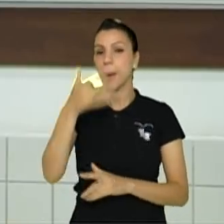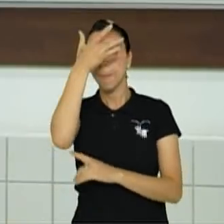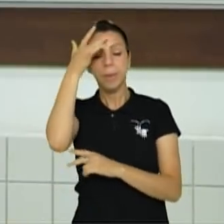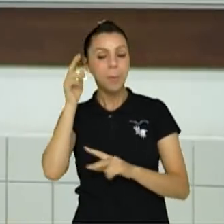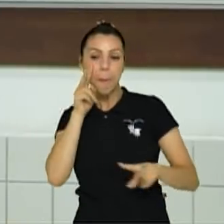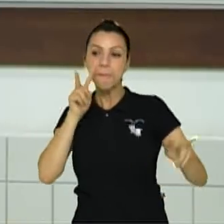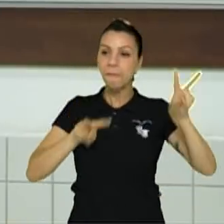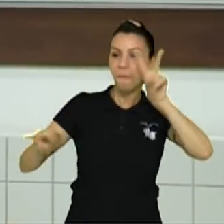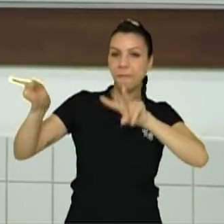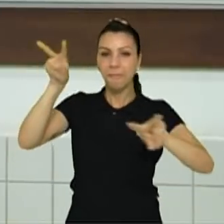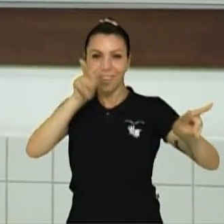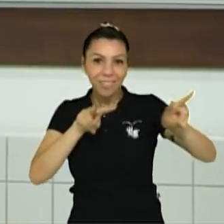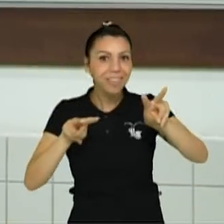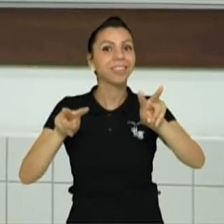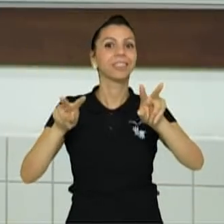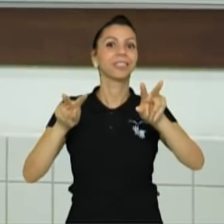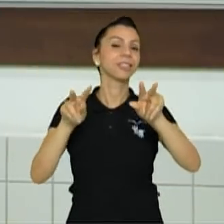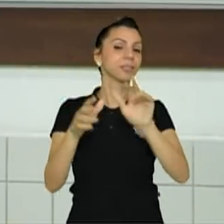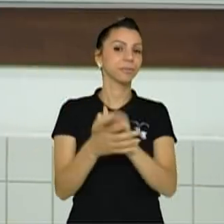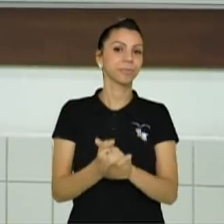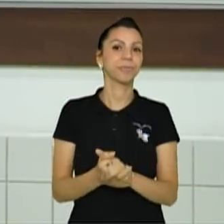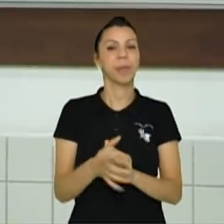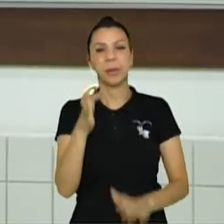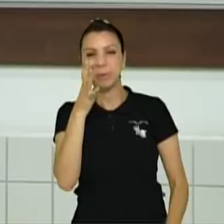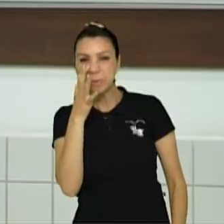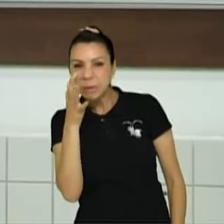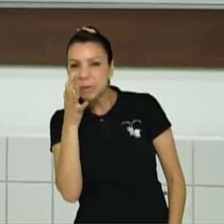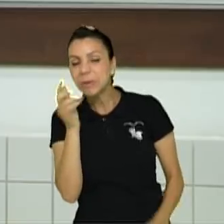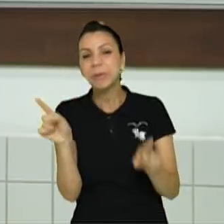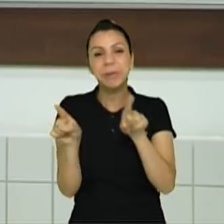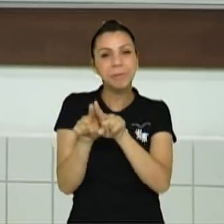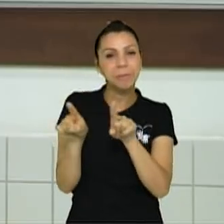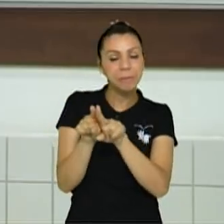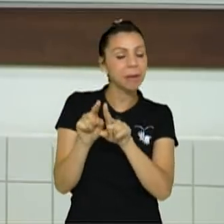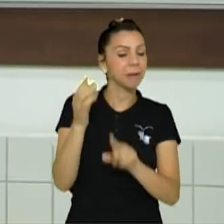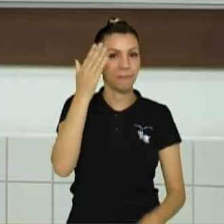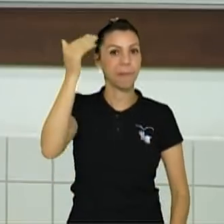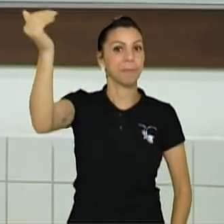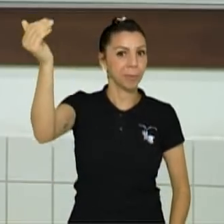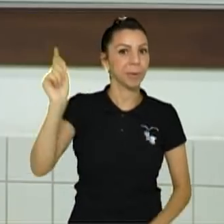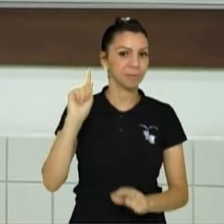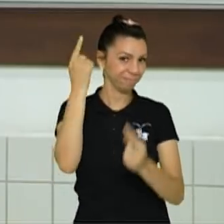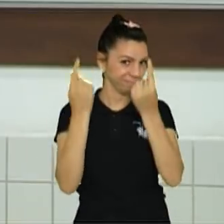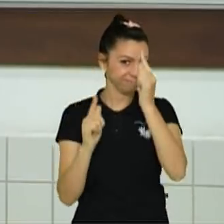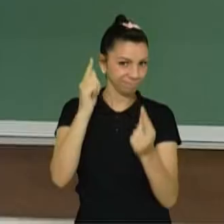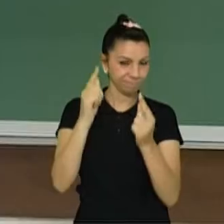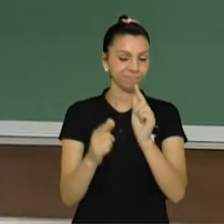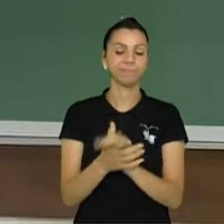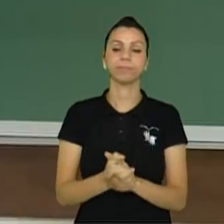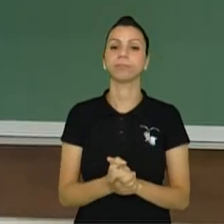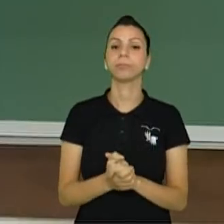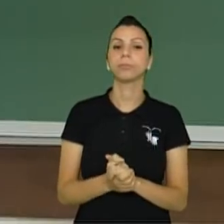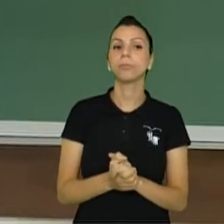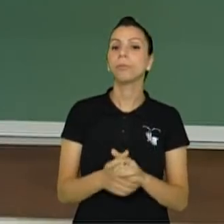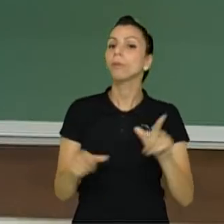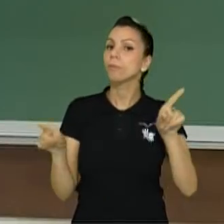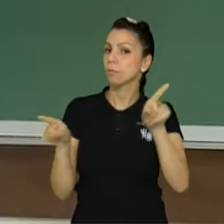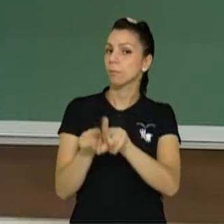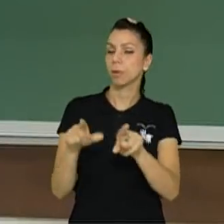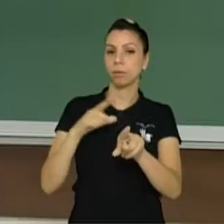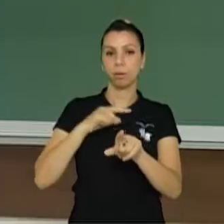espectadores, enfim, o carnaval. Depois disso, vamos avançar aqui. E entre as personalidades